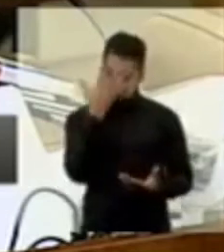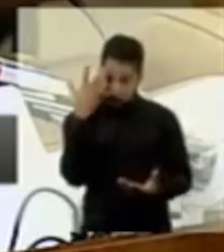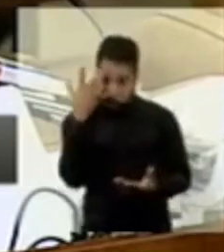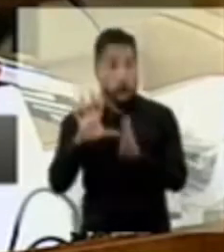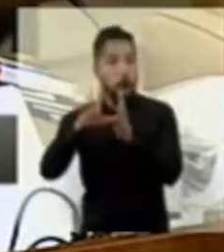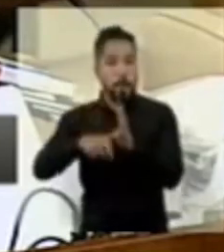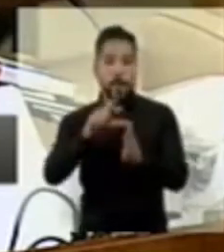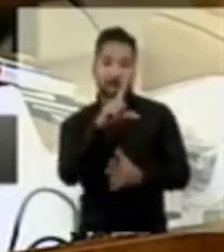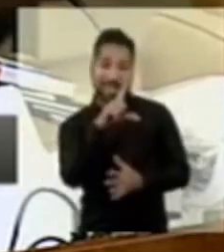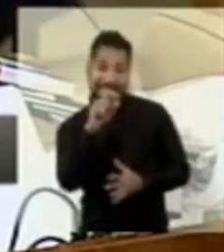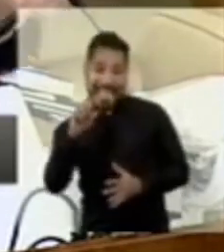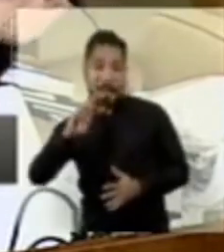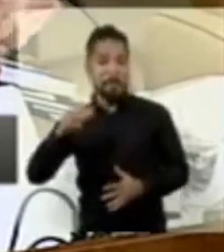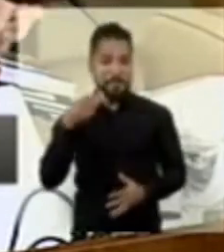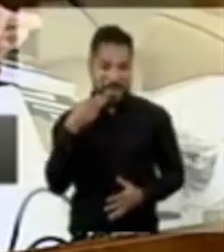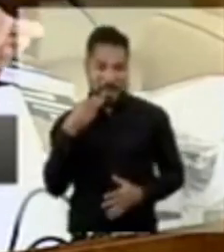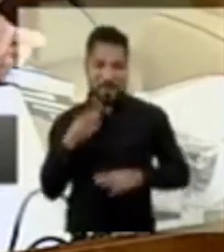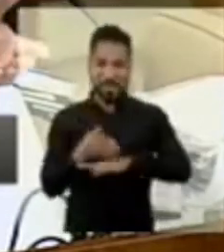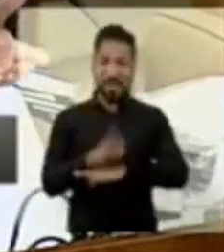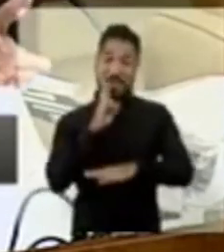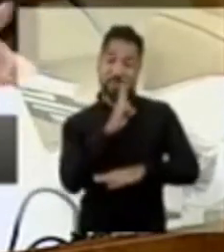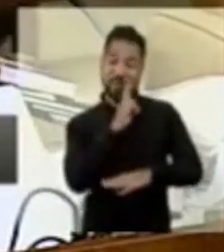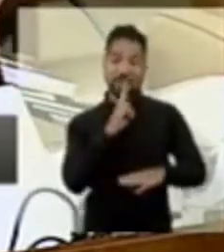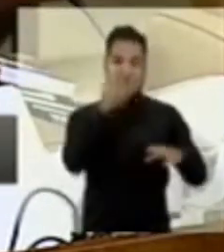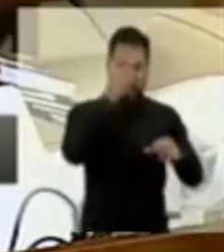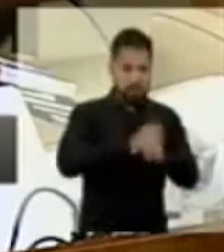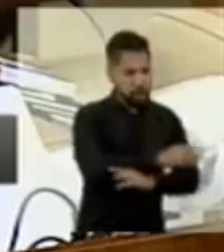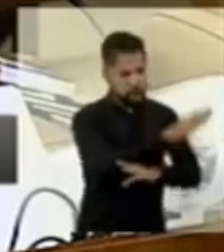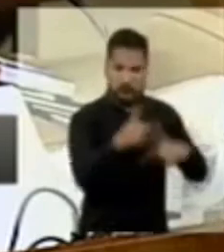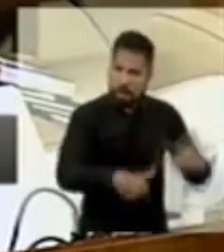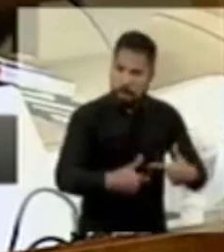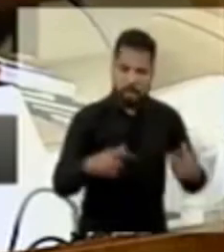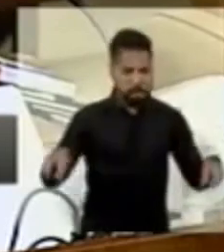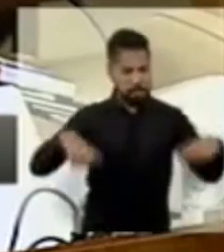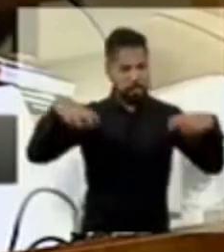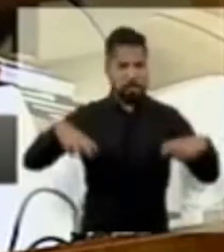100 milhões frequenta os mesmos restaurantes de gente que passou o dia trabalhando